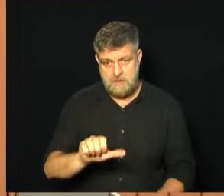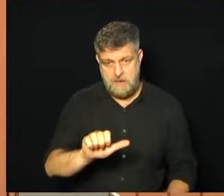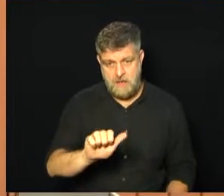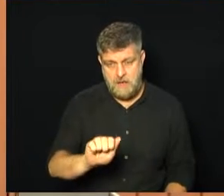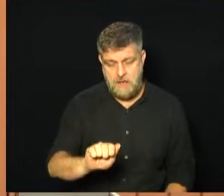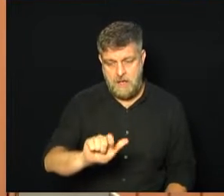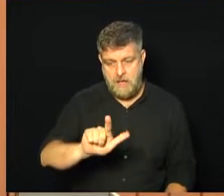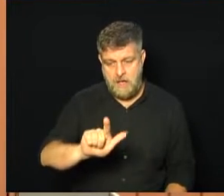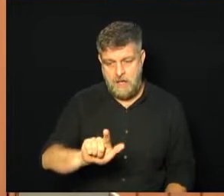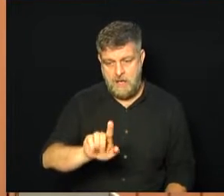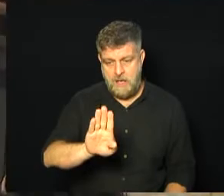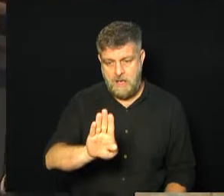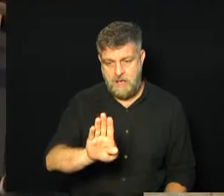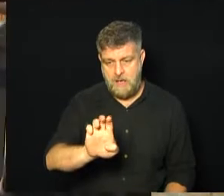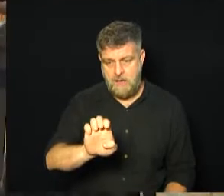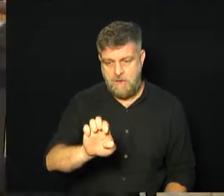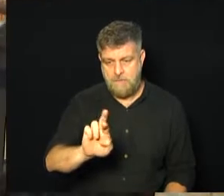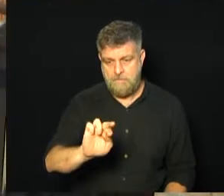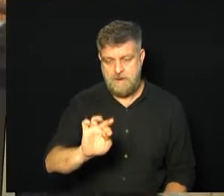Naciaceni.